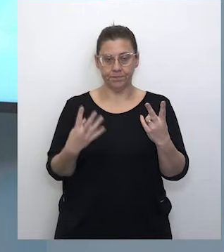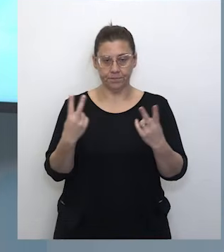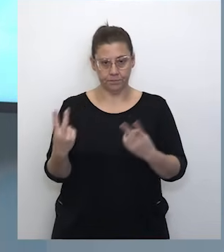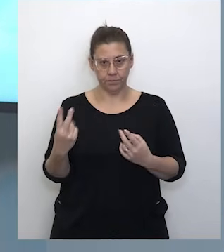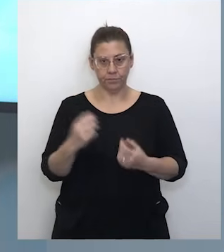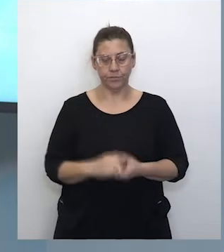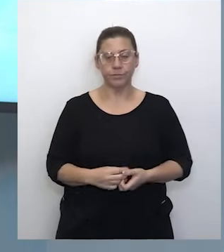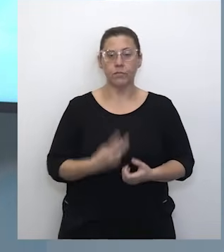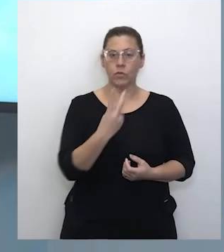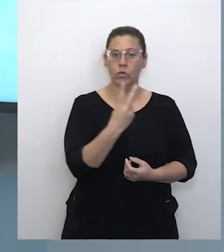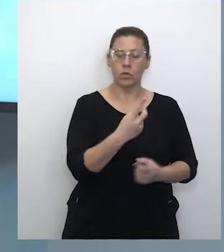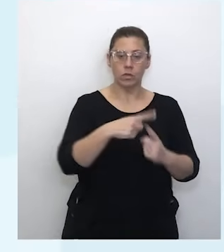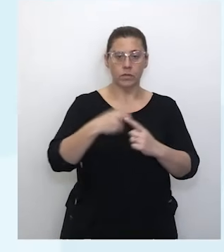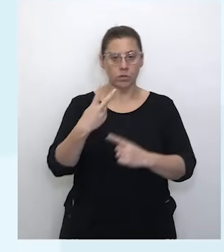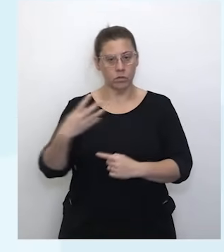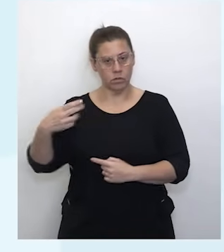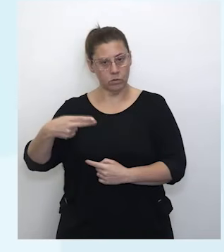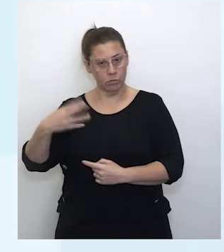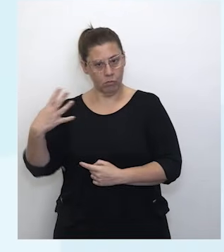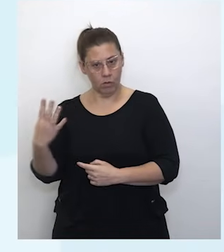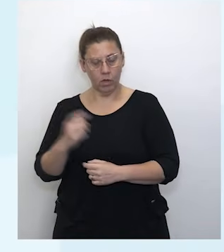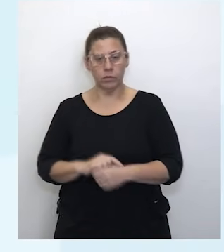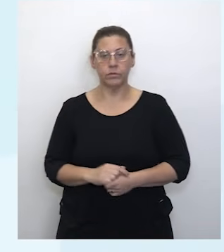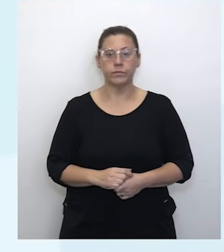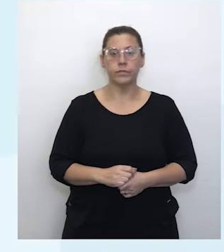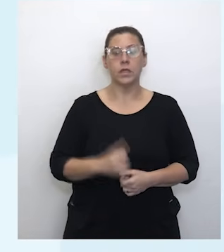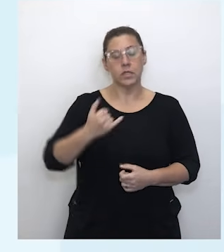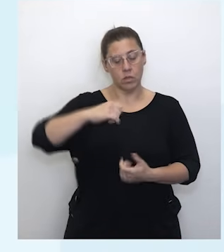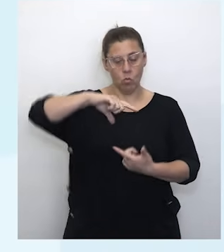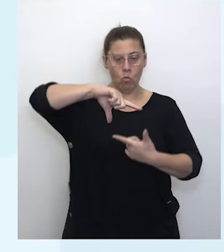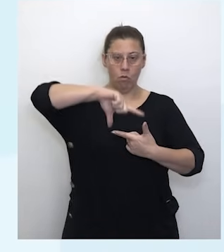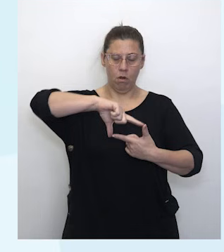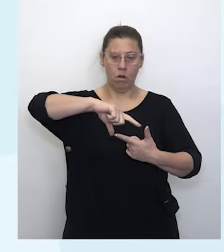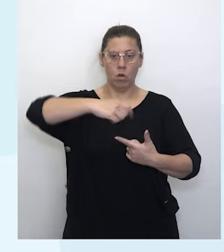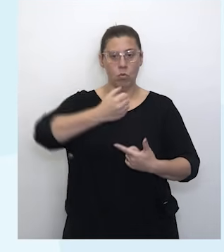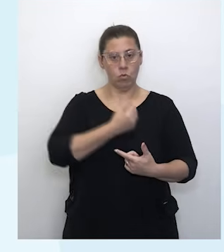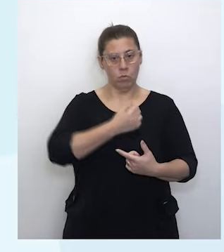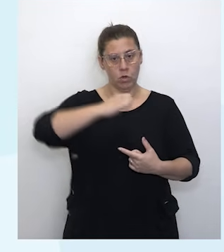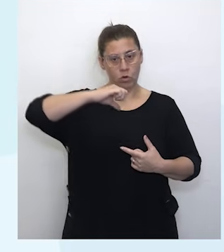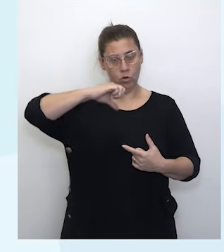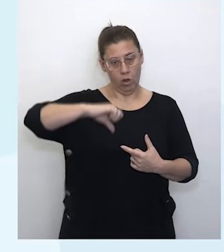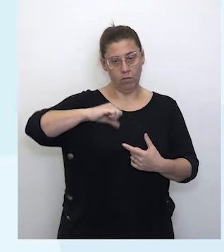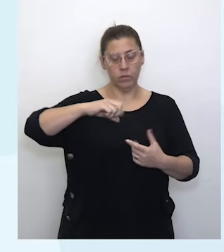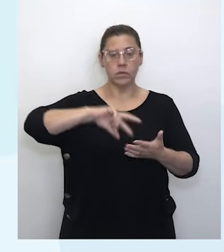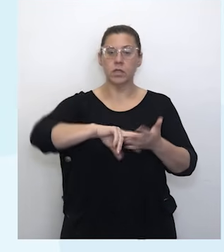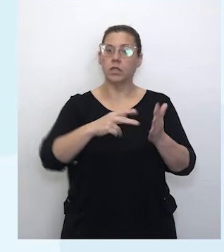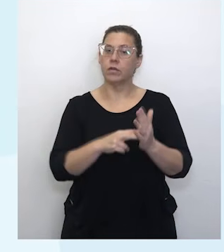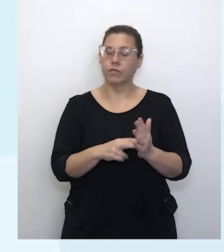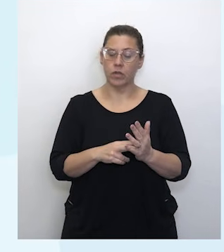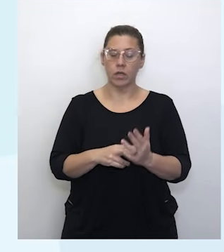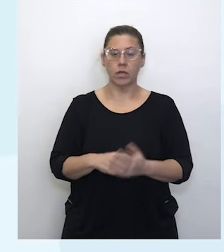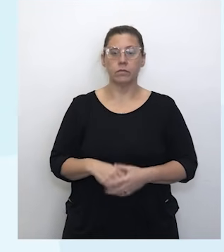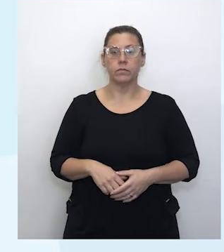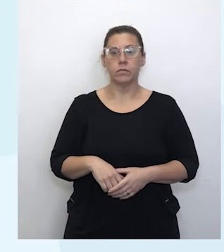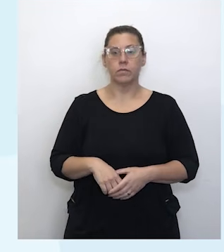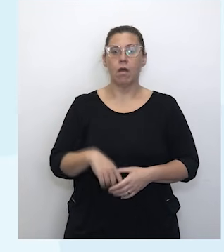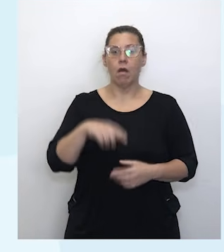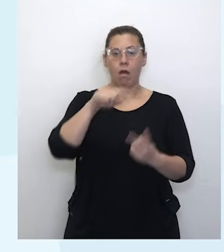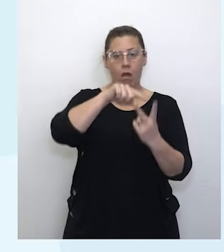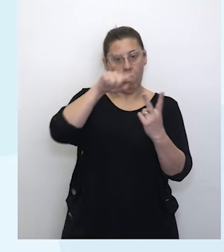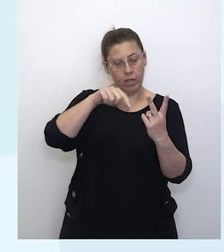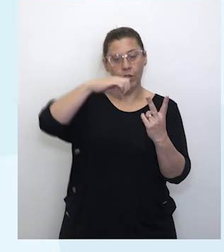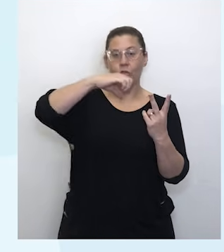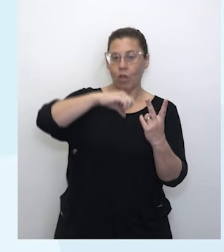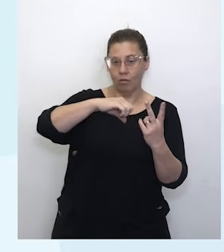vezes 2, 4. Se o quadradinho tem área igual a 9, significa que o lado dele é a raiz quadrada